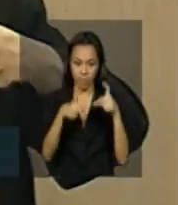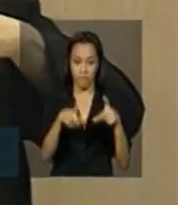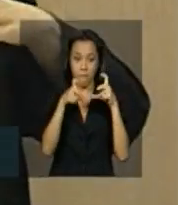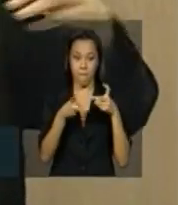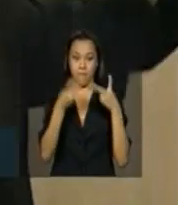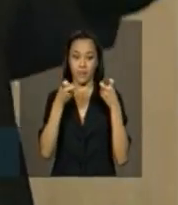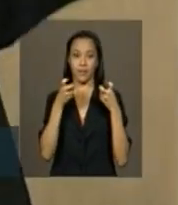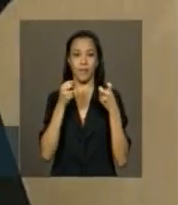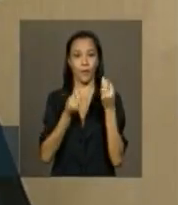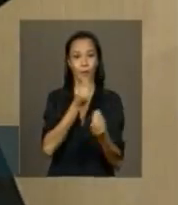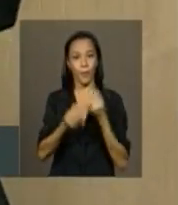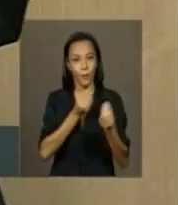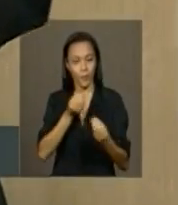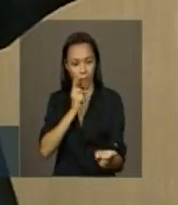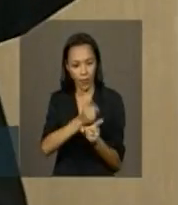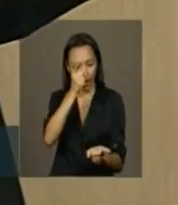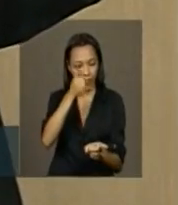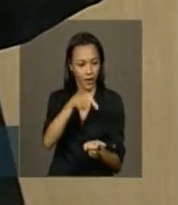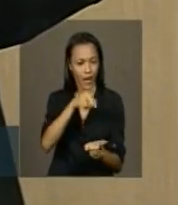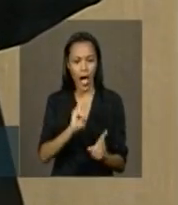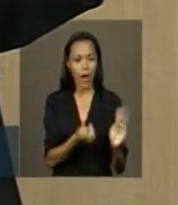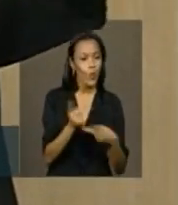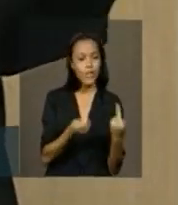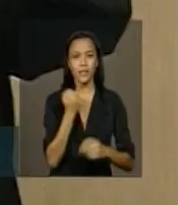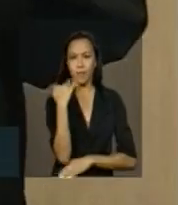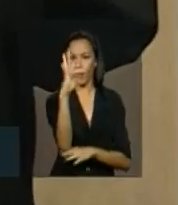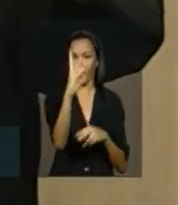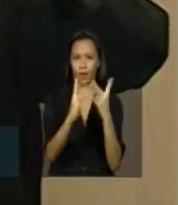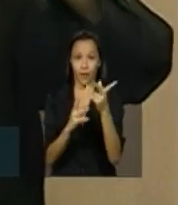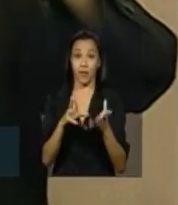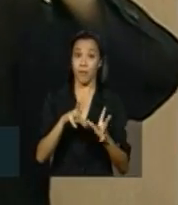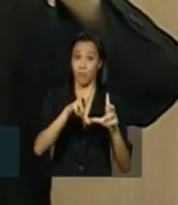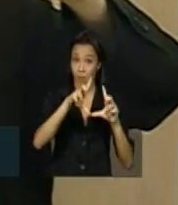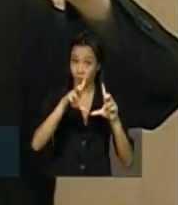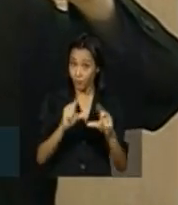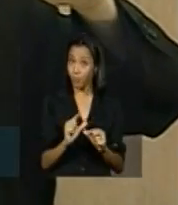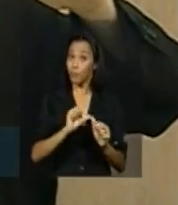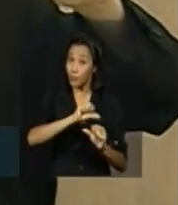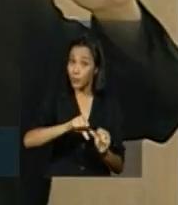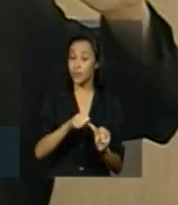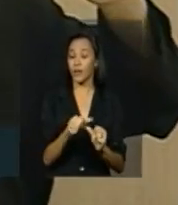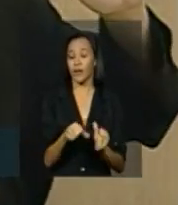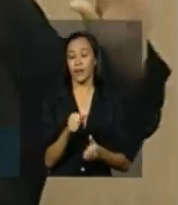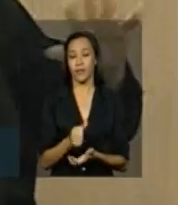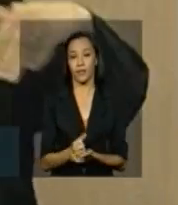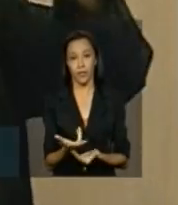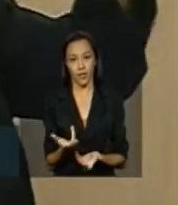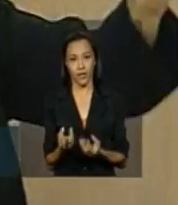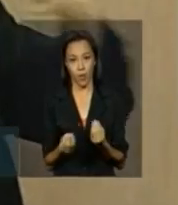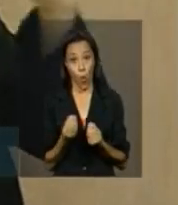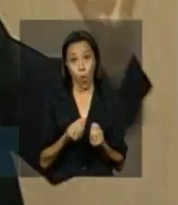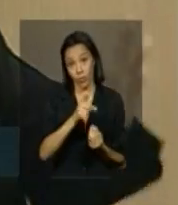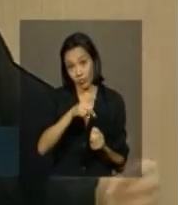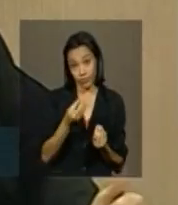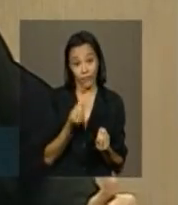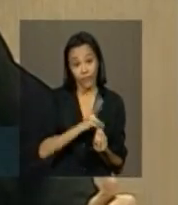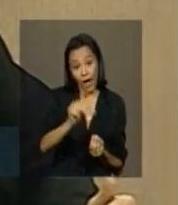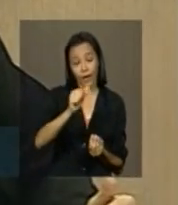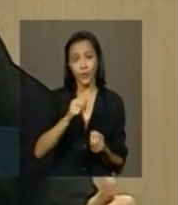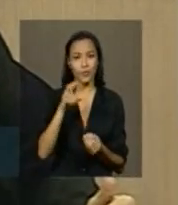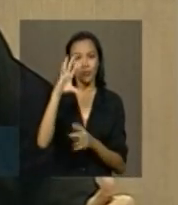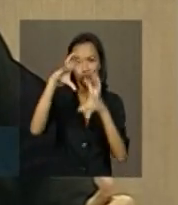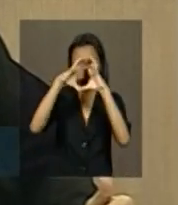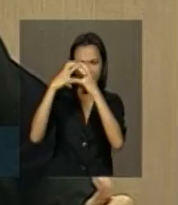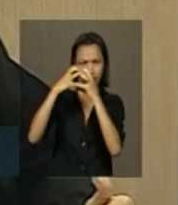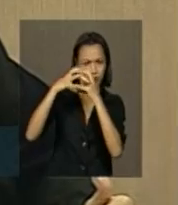mais e ele vai mudar o perfil de 25 hectares para ler até aí eu não sei que Tecnicamente eles vão anunciar como é que o satélite vai